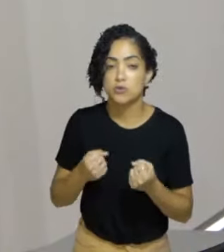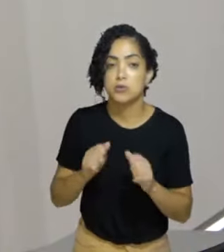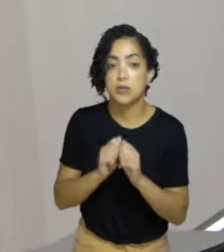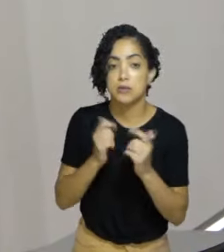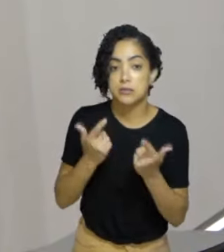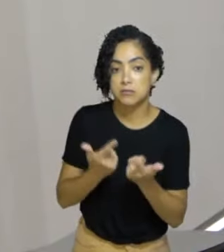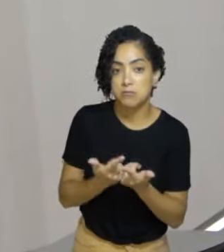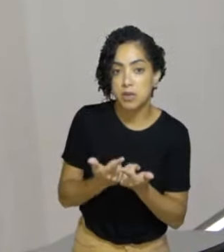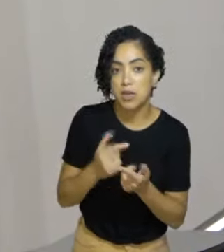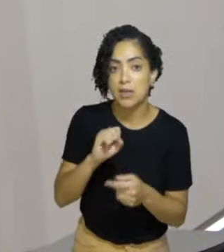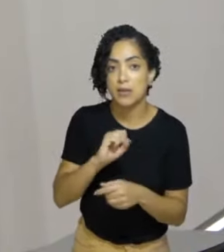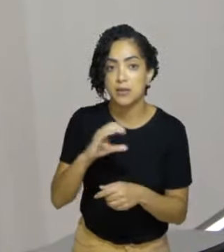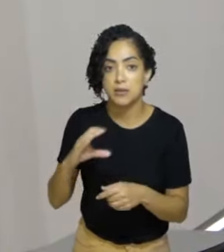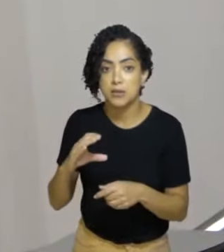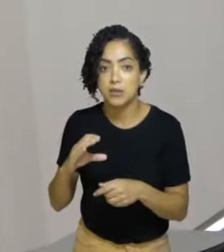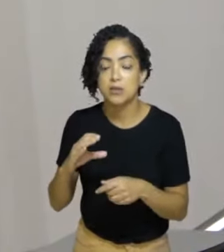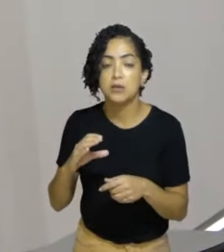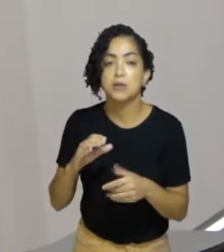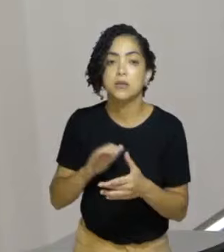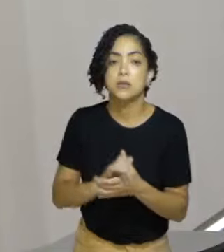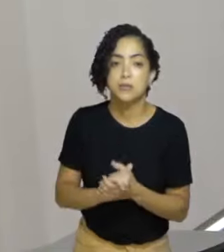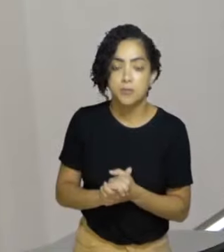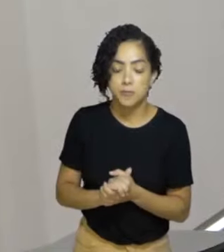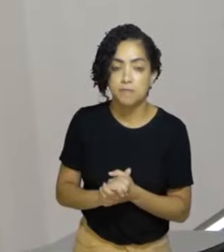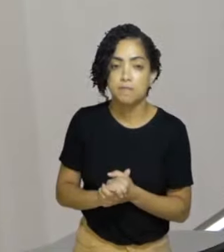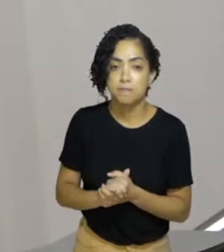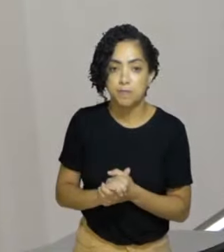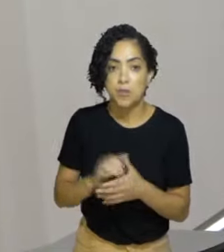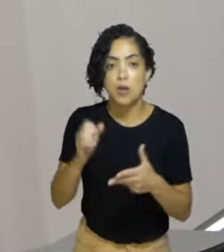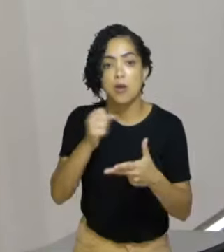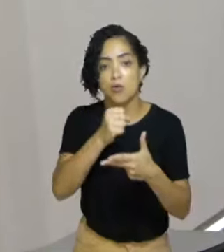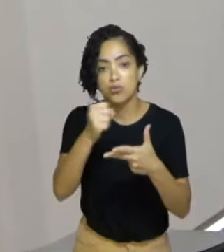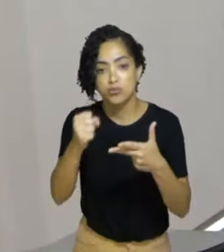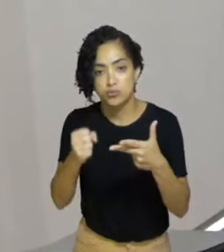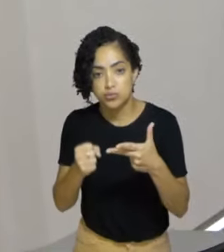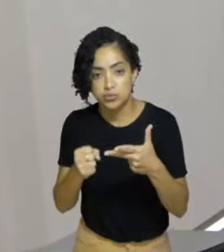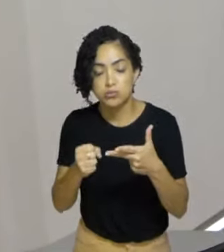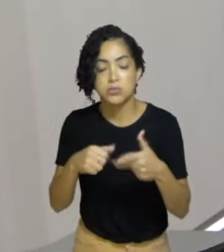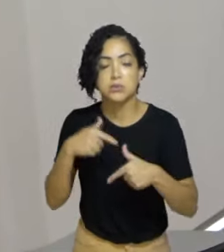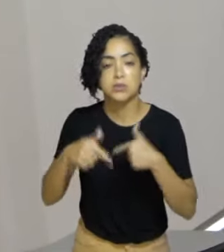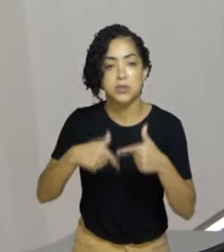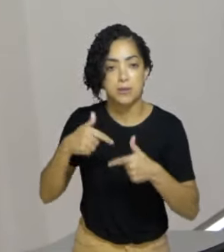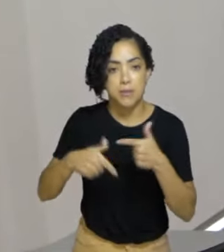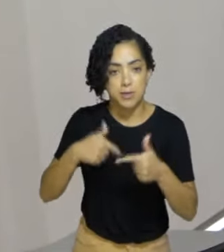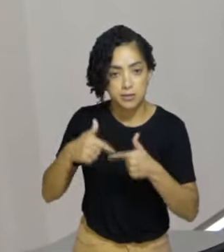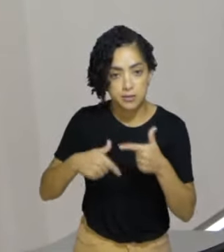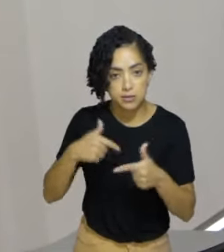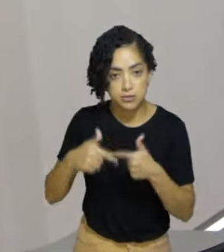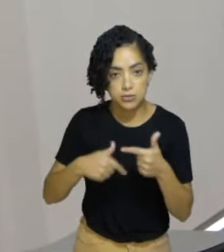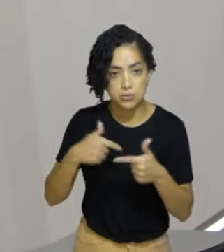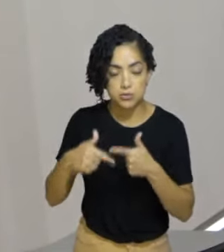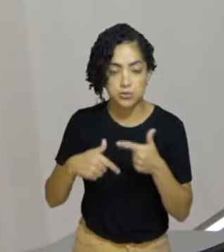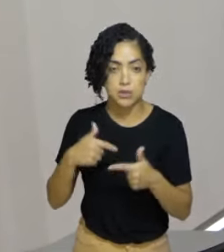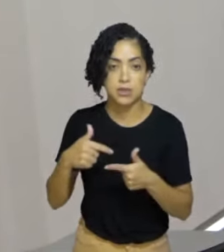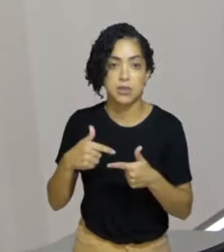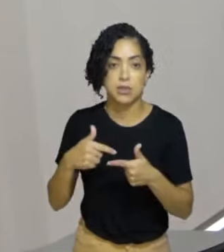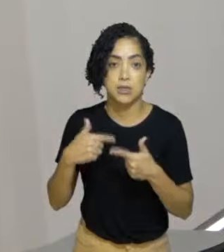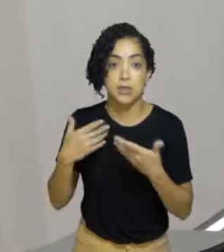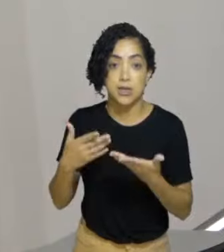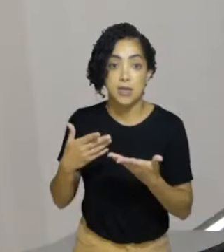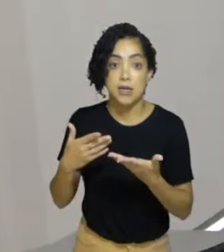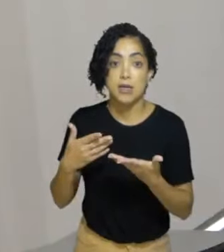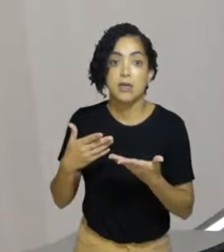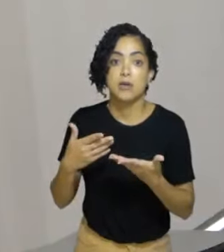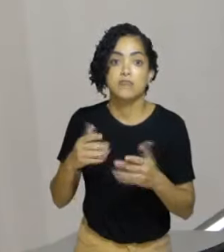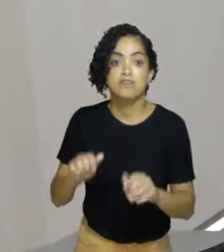Legislativa, Poder Executivo, Governo do Estado, trabalhando para que nós possamos recuperar as